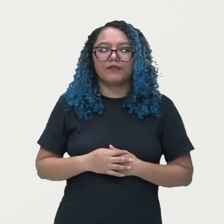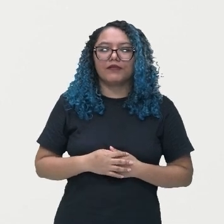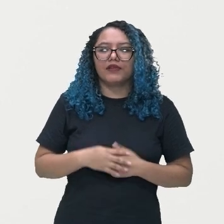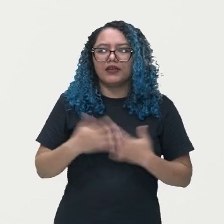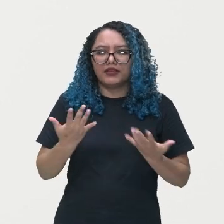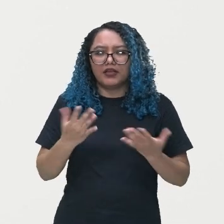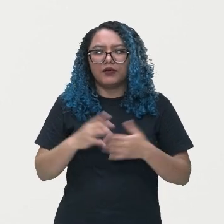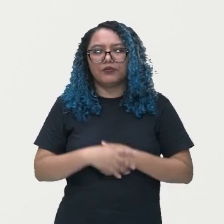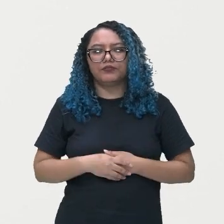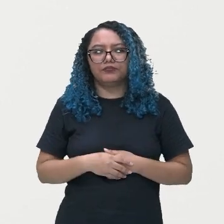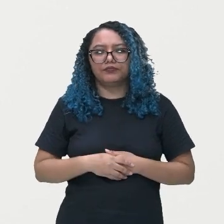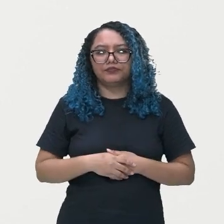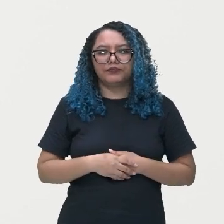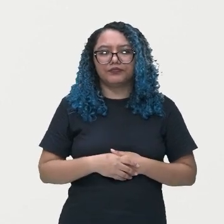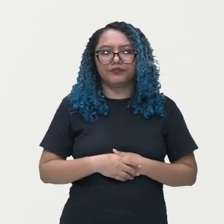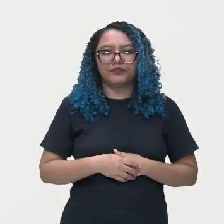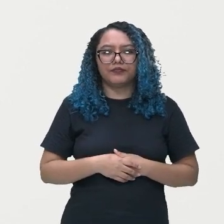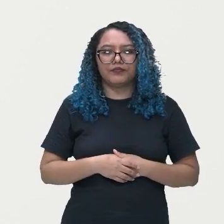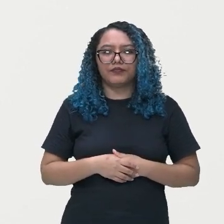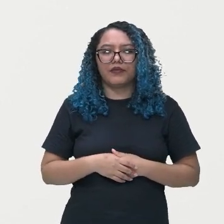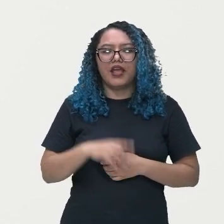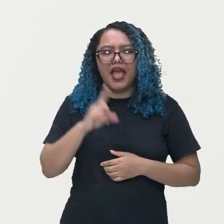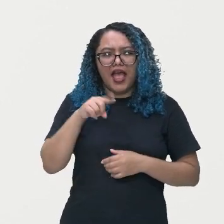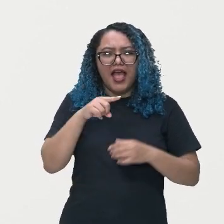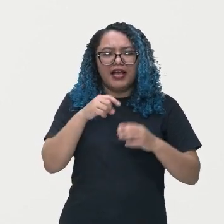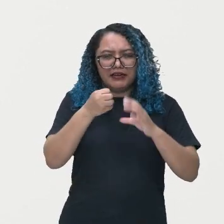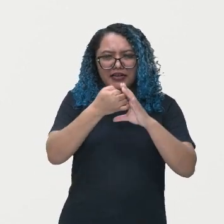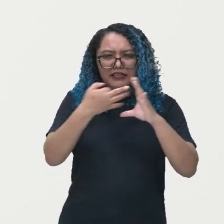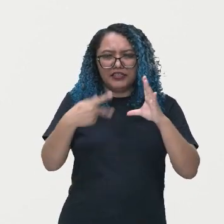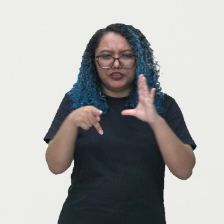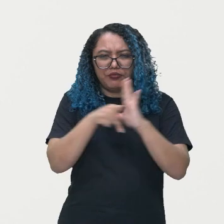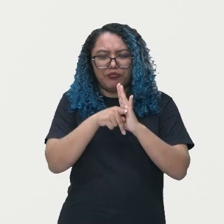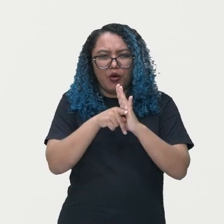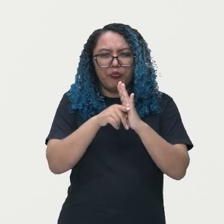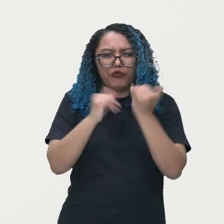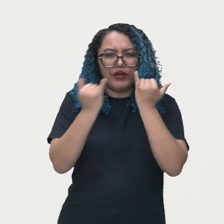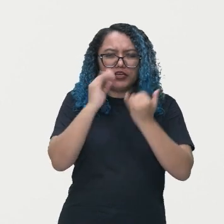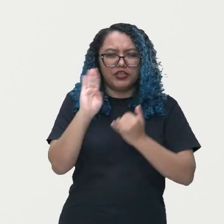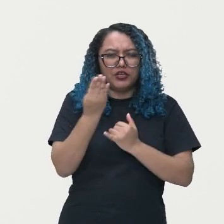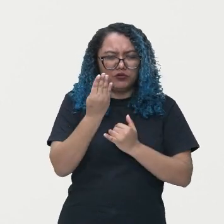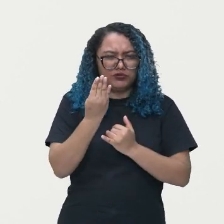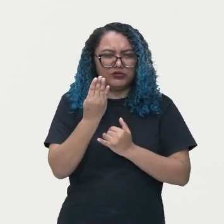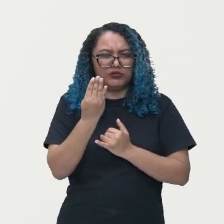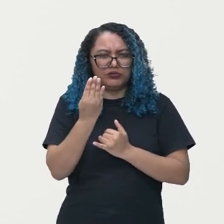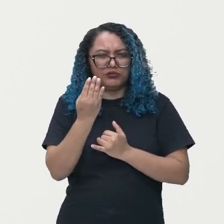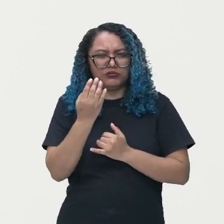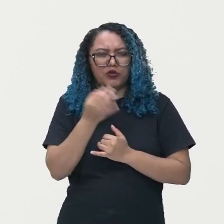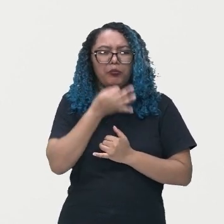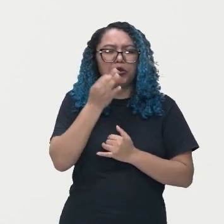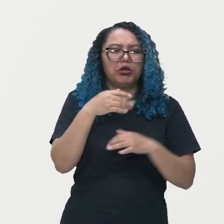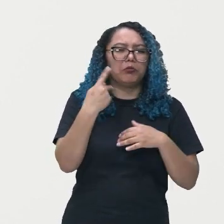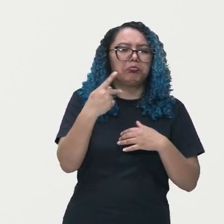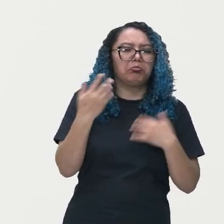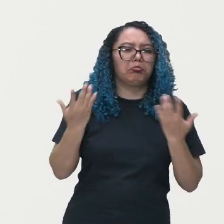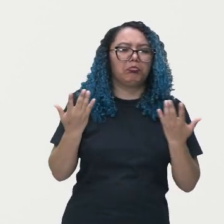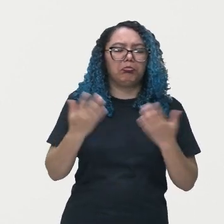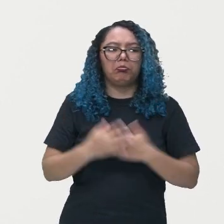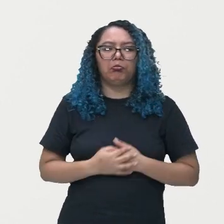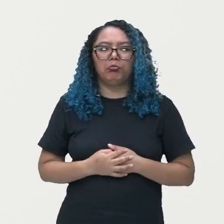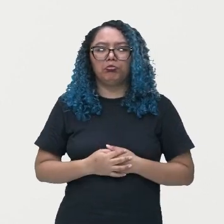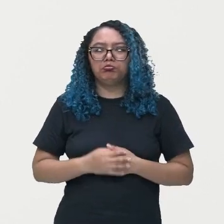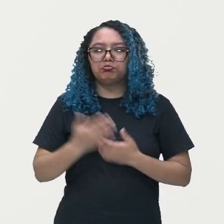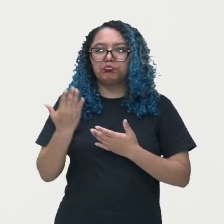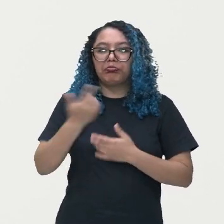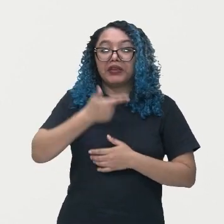característica de um texto que ele é falso? O que vocês acham? Vamos para o próximo. Misleading content